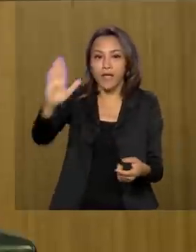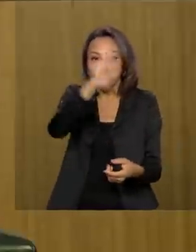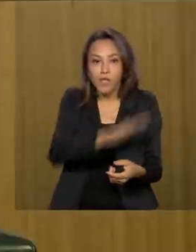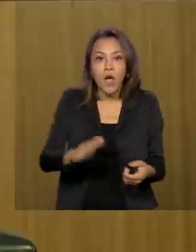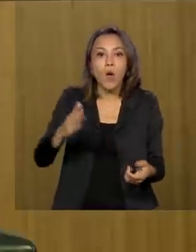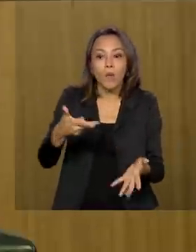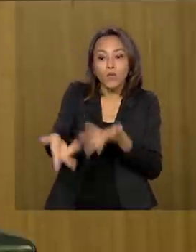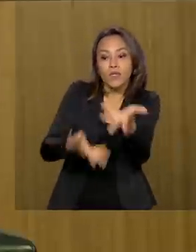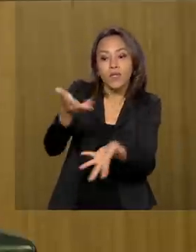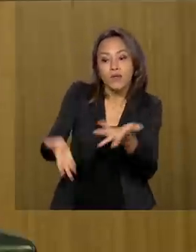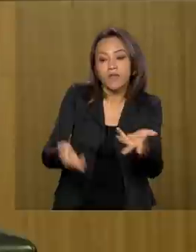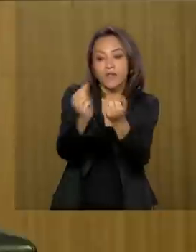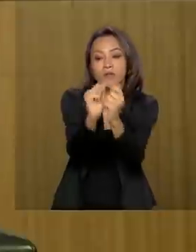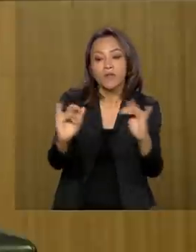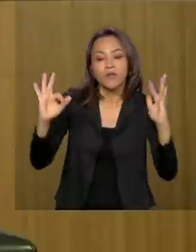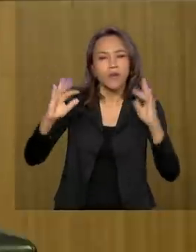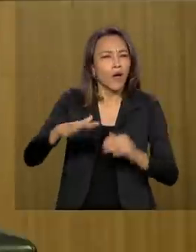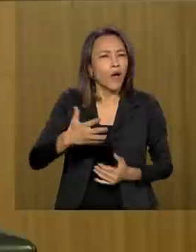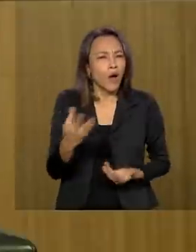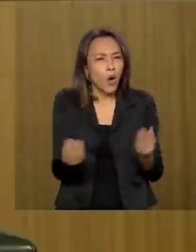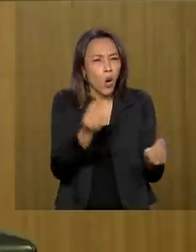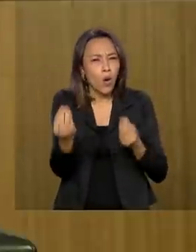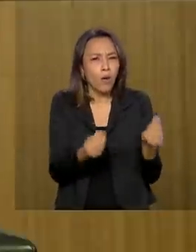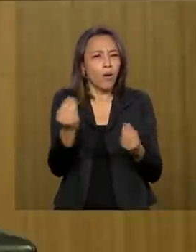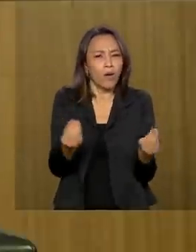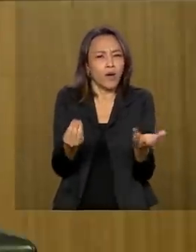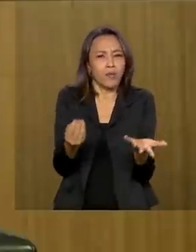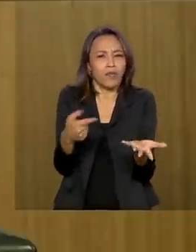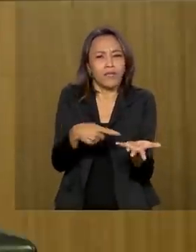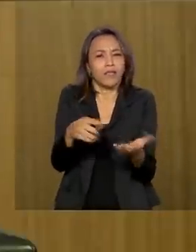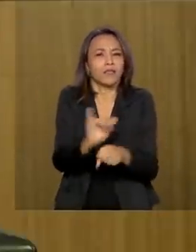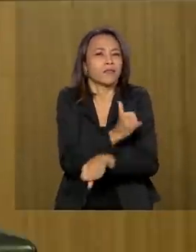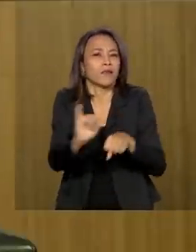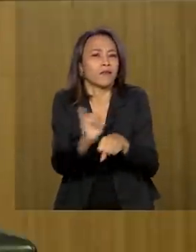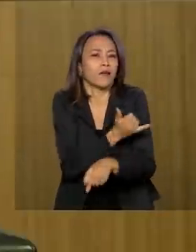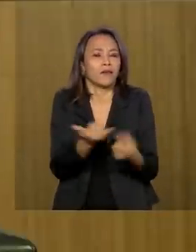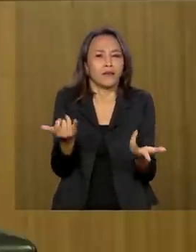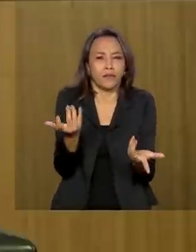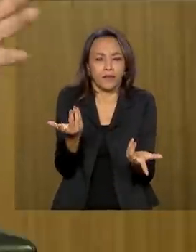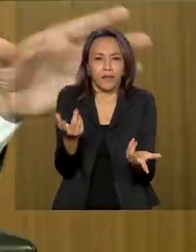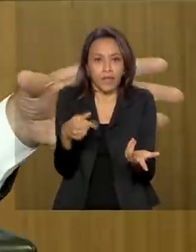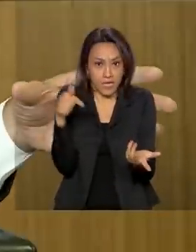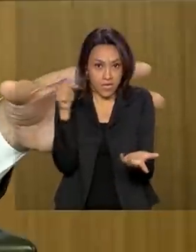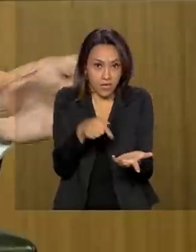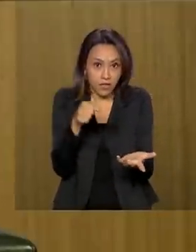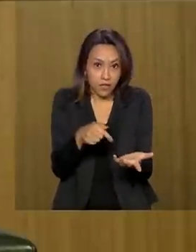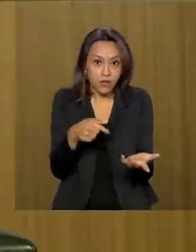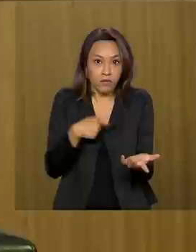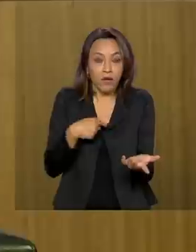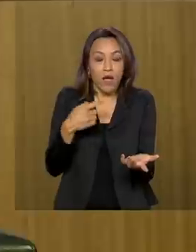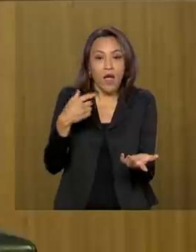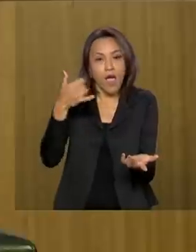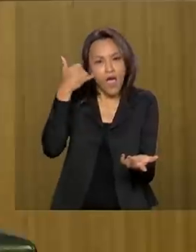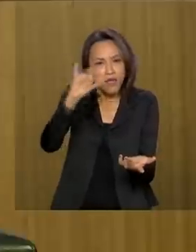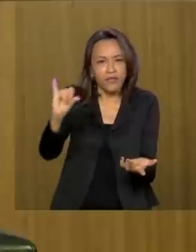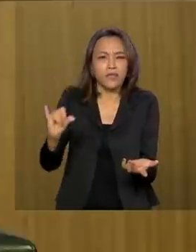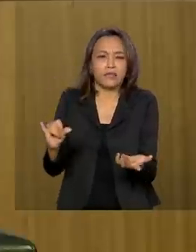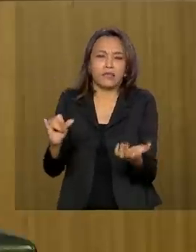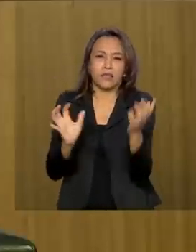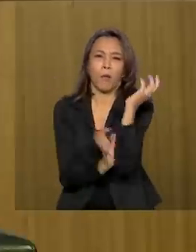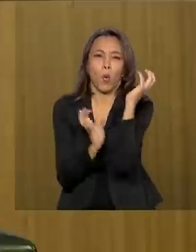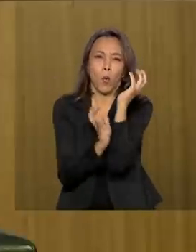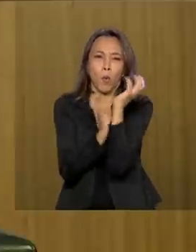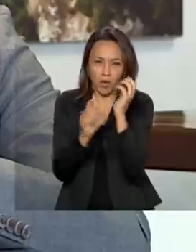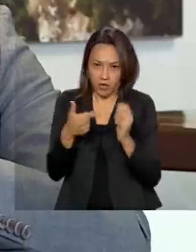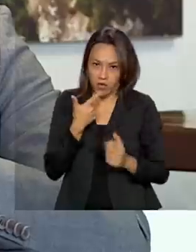Serviços Ambientais. Como que vai funcionar esse mecanismo? E esse mecanismo, de uma certa forma, acaba combatendo essa burocracia que o senhor